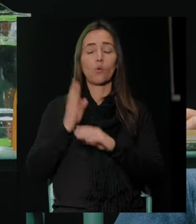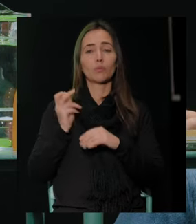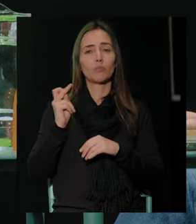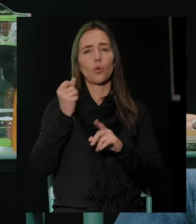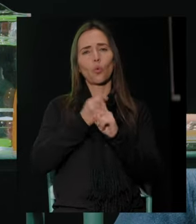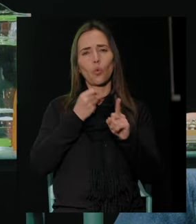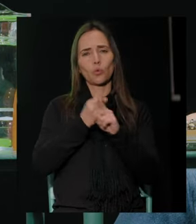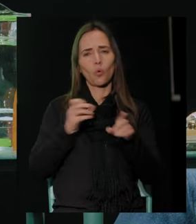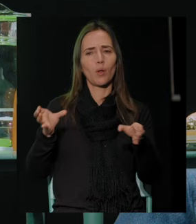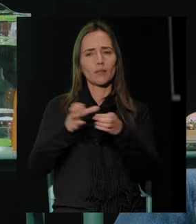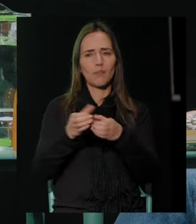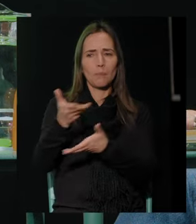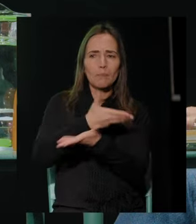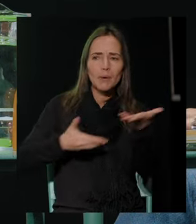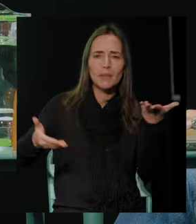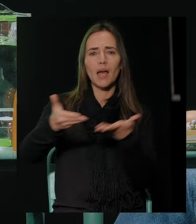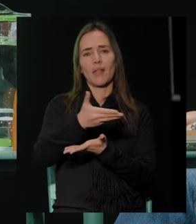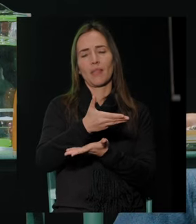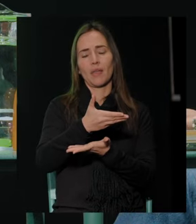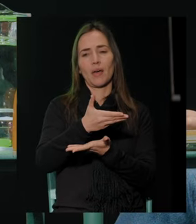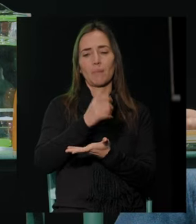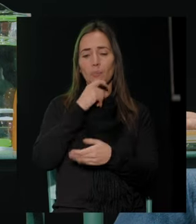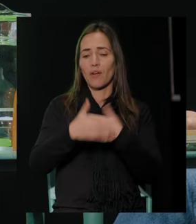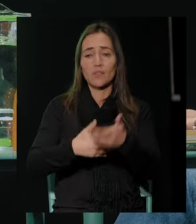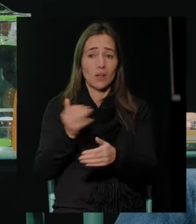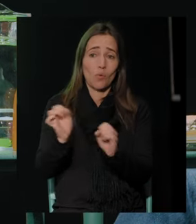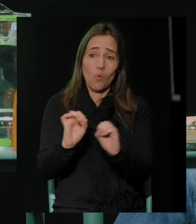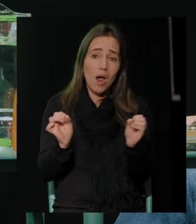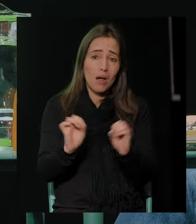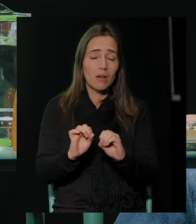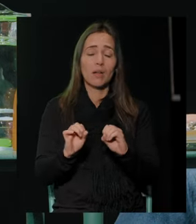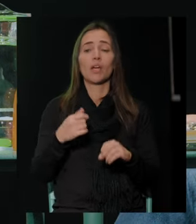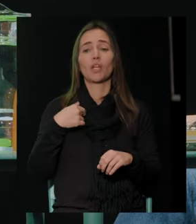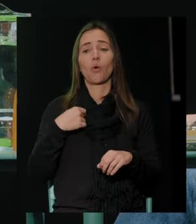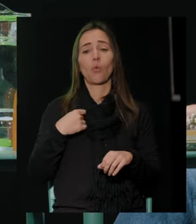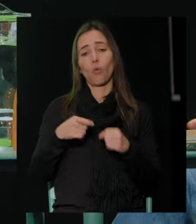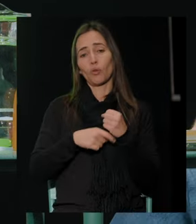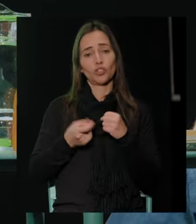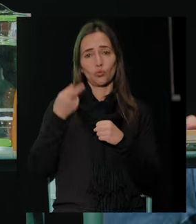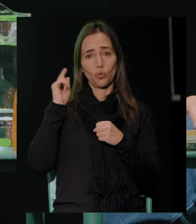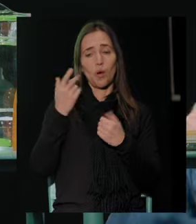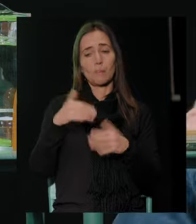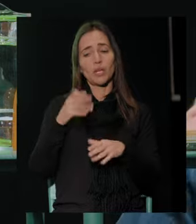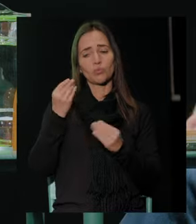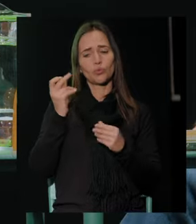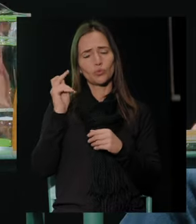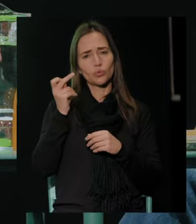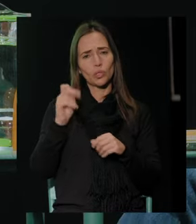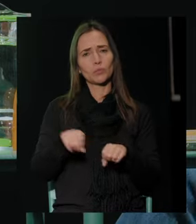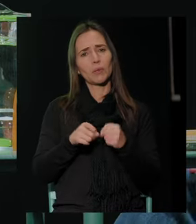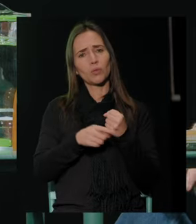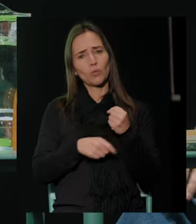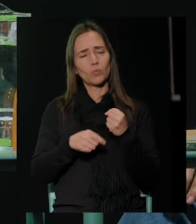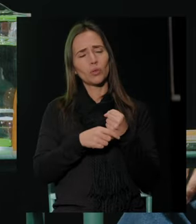luta coletiva partilhada que possamos avançar, não é? Eu não sou comunista, mas durante décadas os comunistas achavam, bem, o comunismo